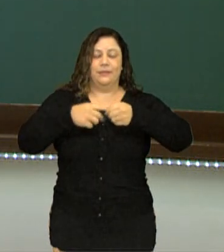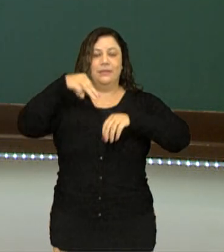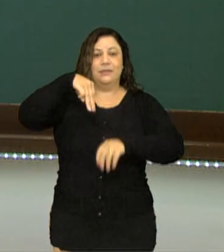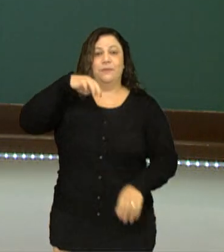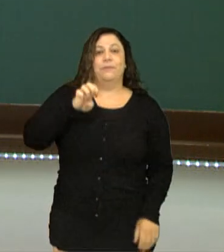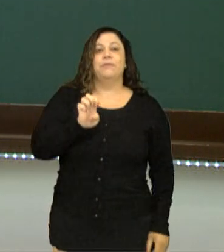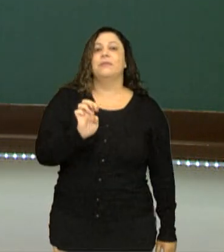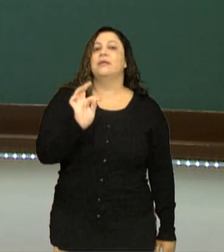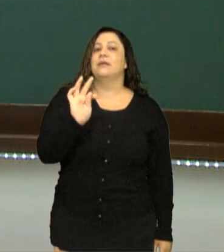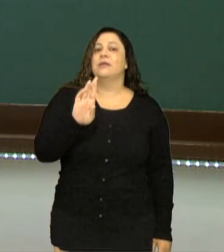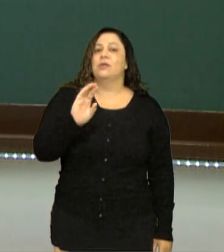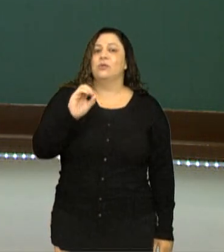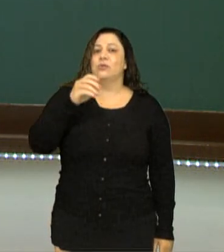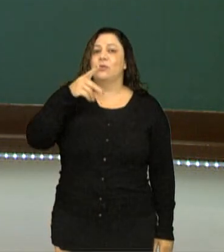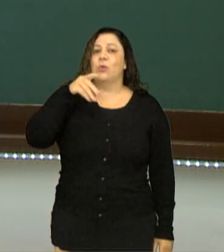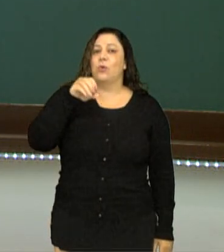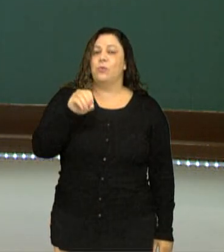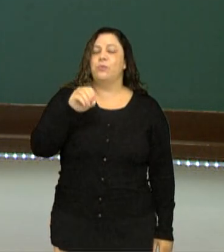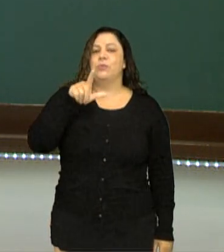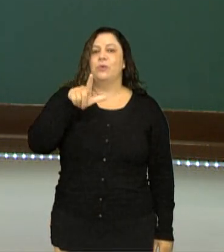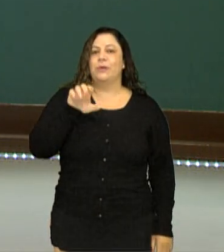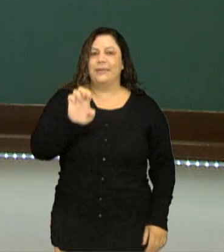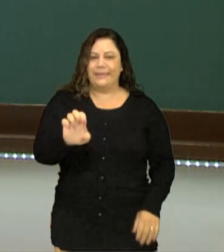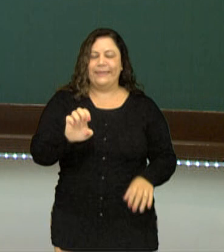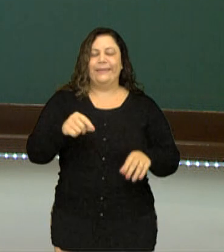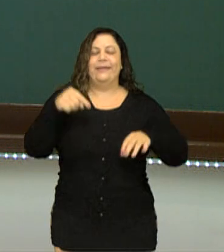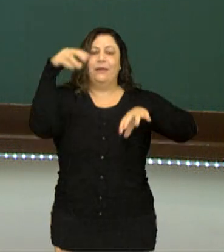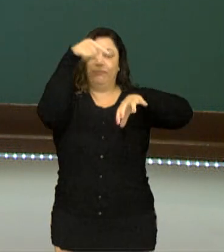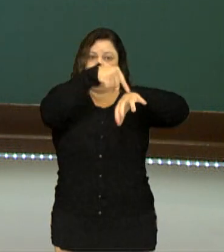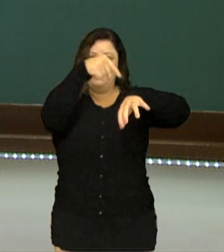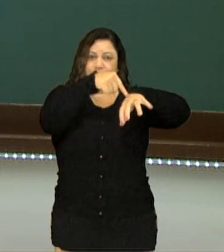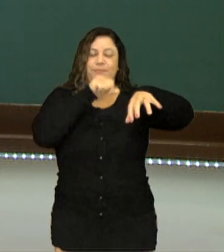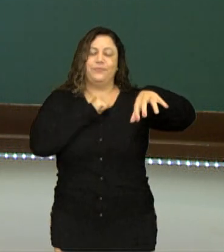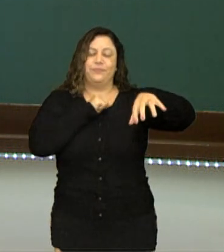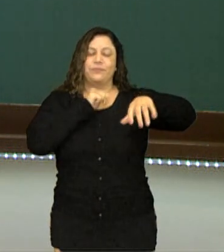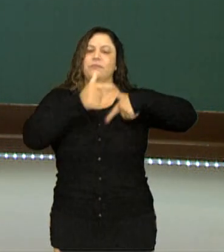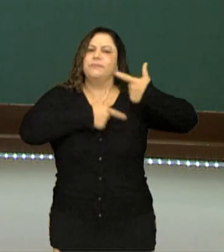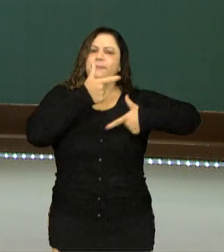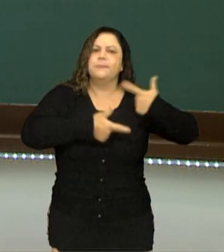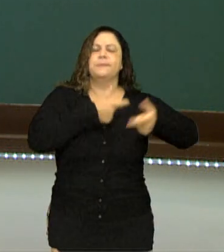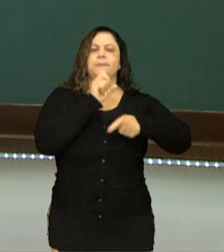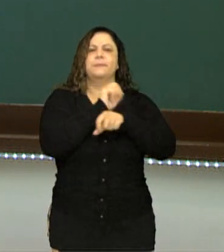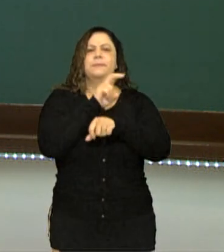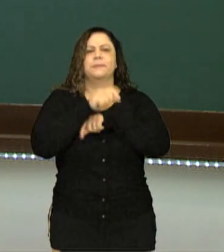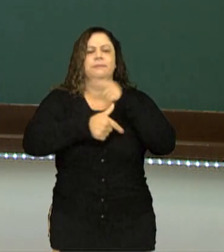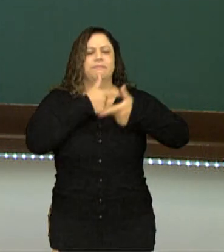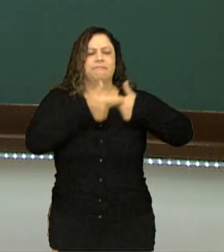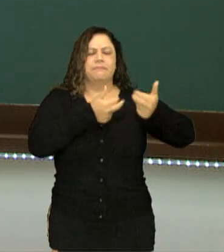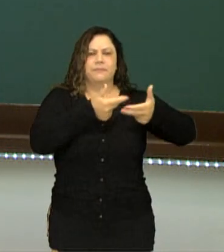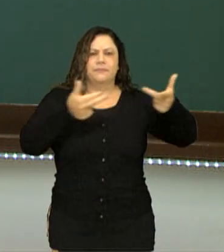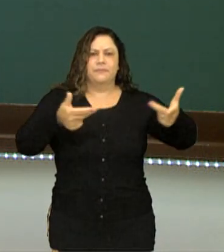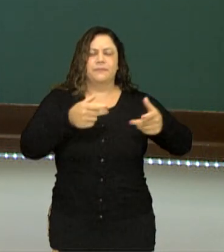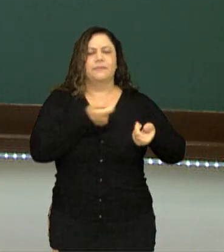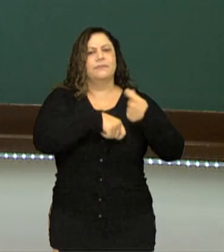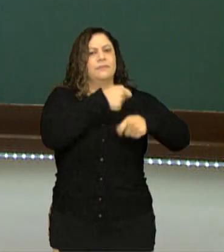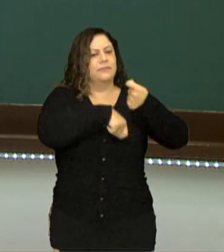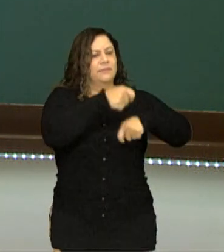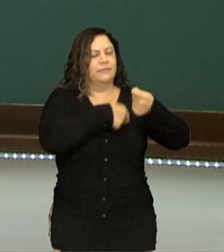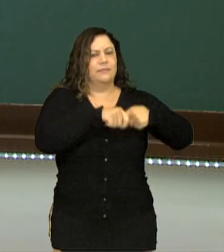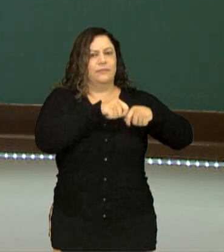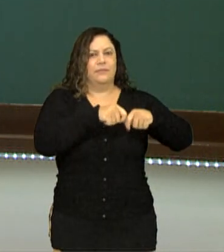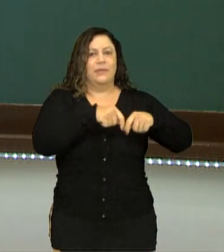que é uma cidade que oferece produtos, serviços, atividades econômicas num elevado nível